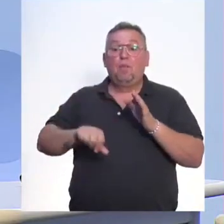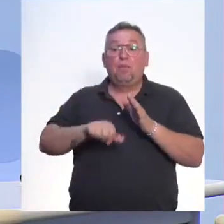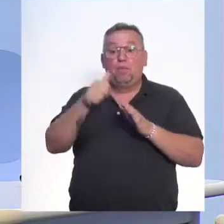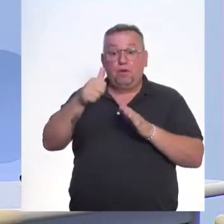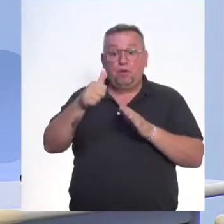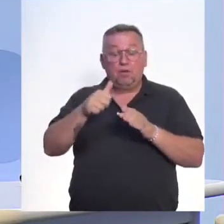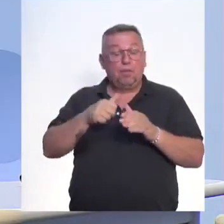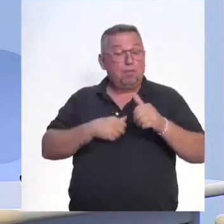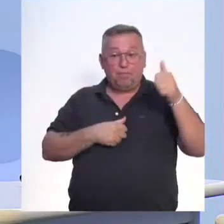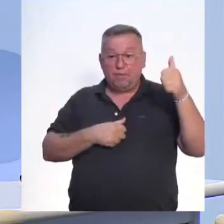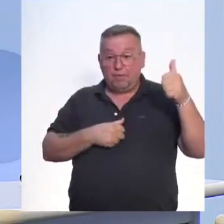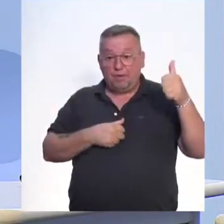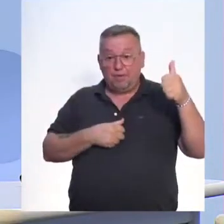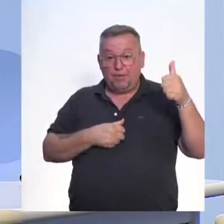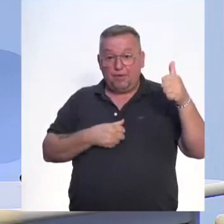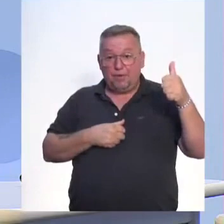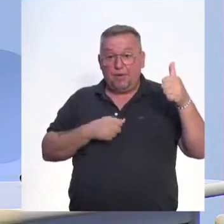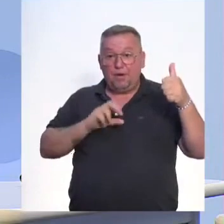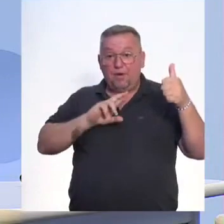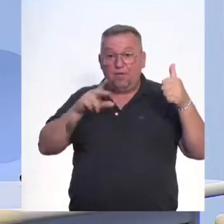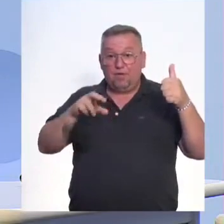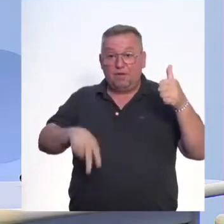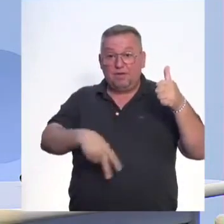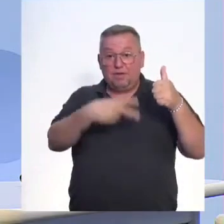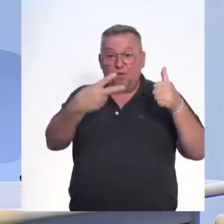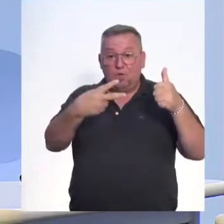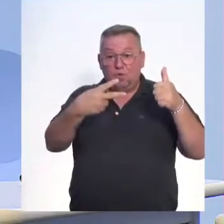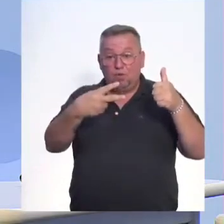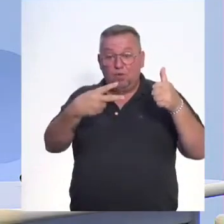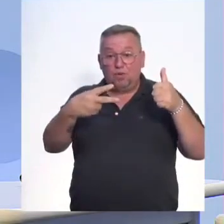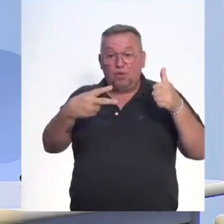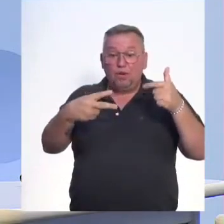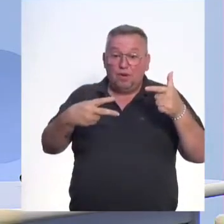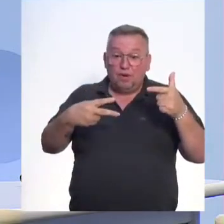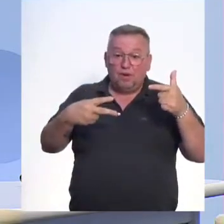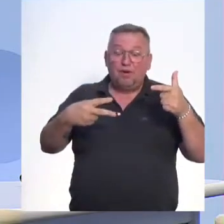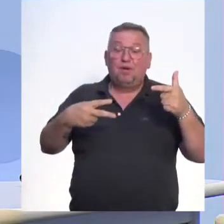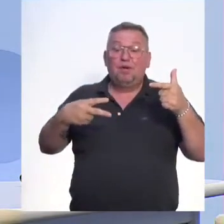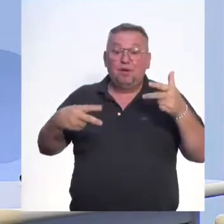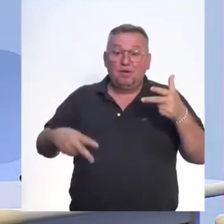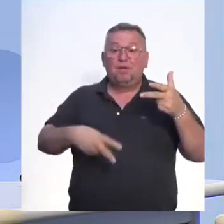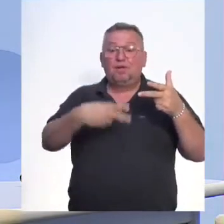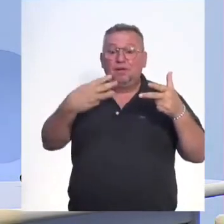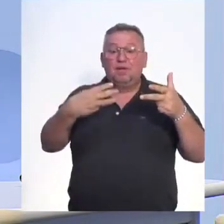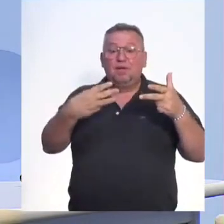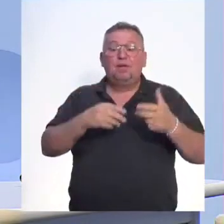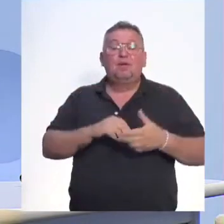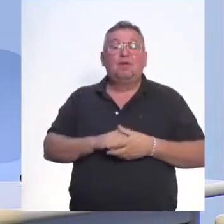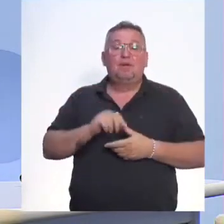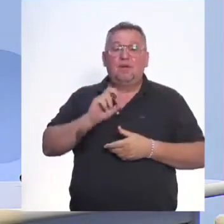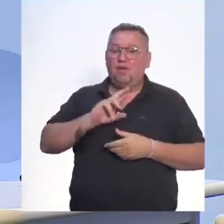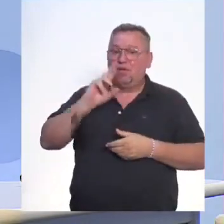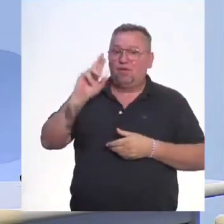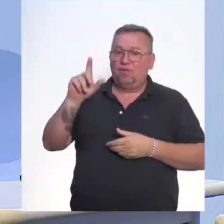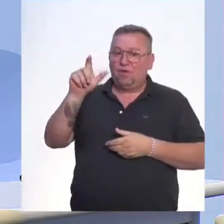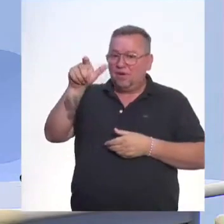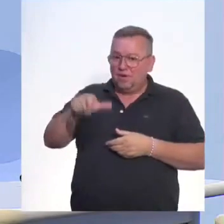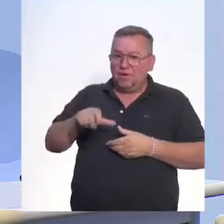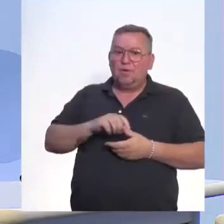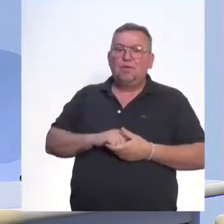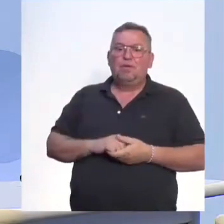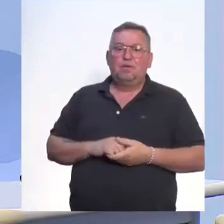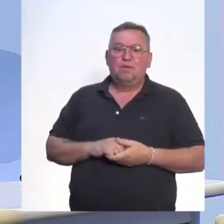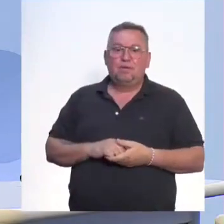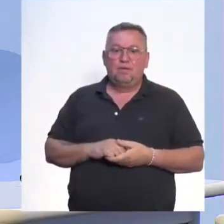em primeiro. É diferente da pessoa que ganha em segundo, que os dois são diferentes da pessoa que ganha em